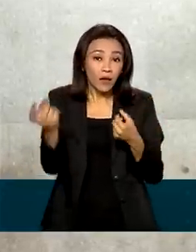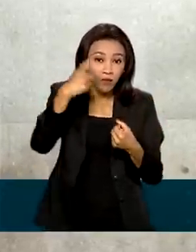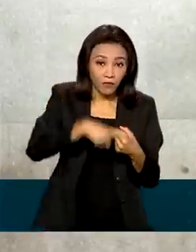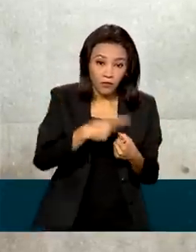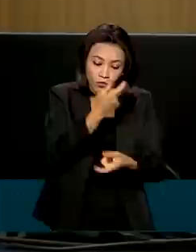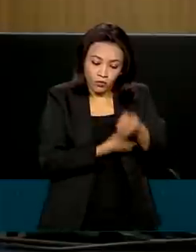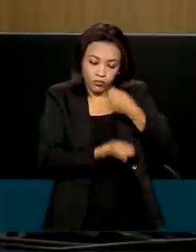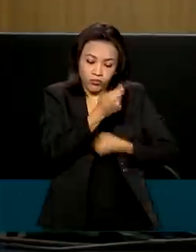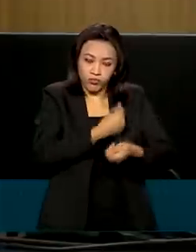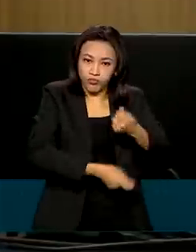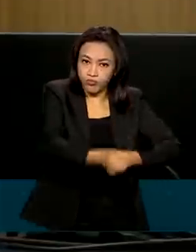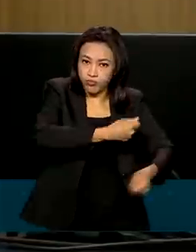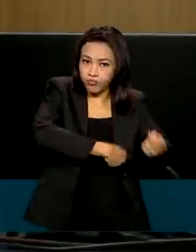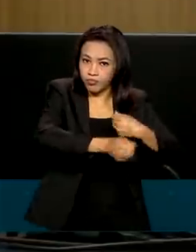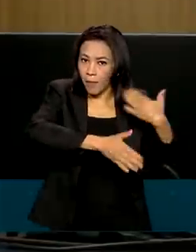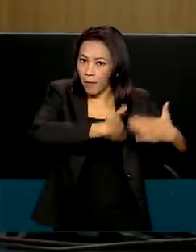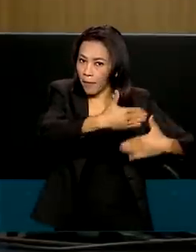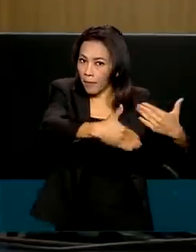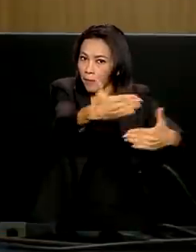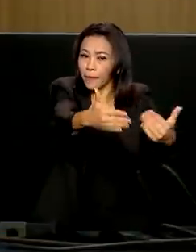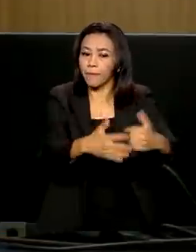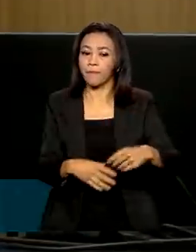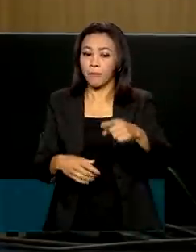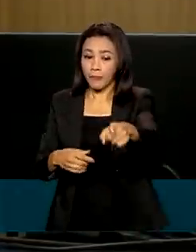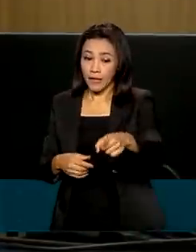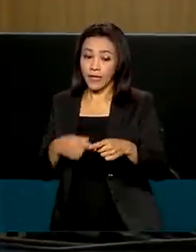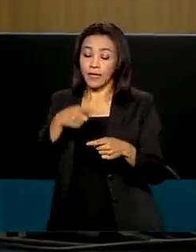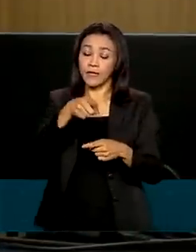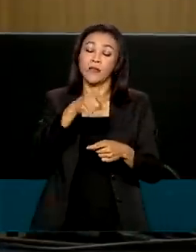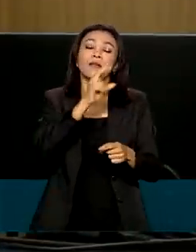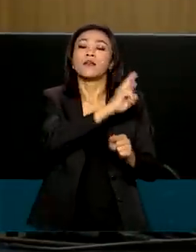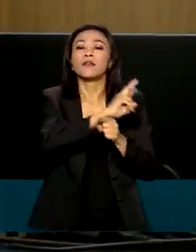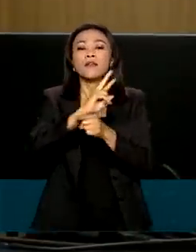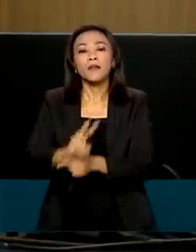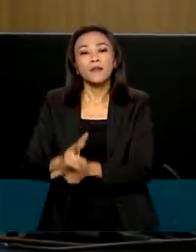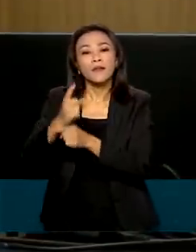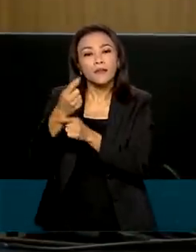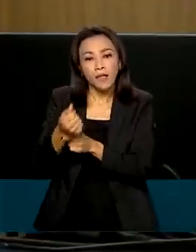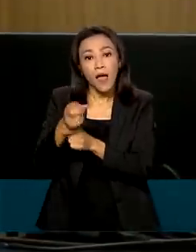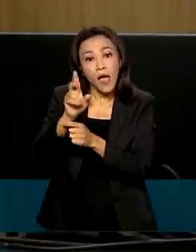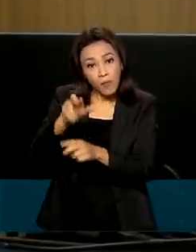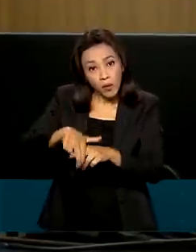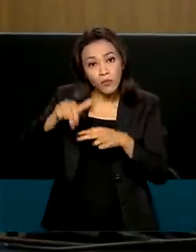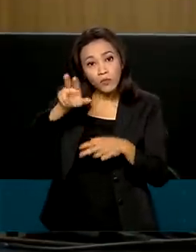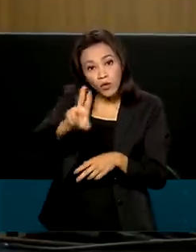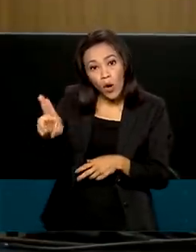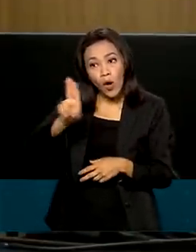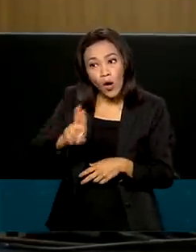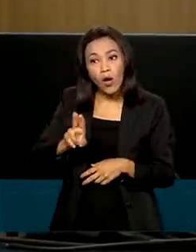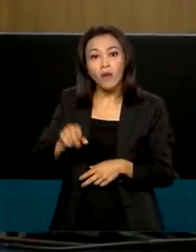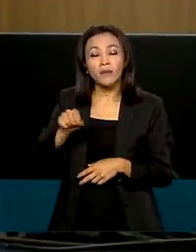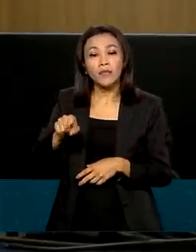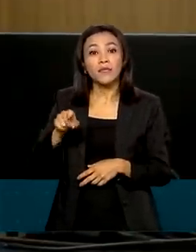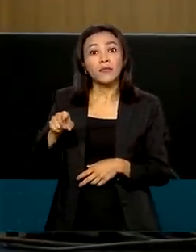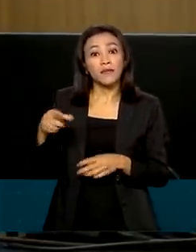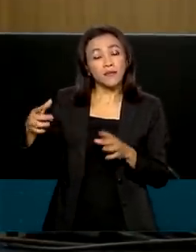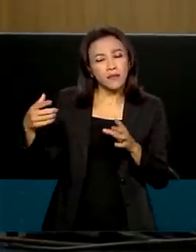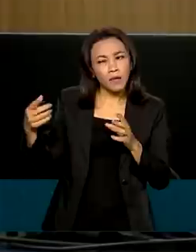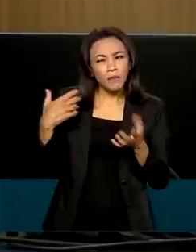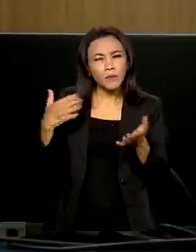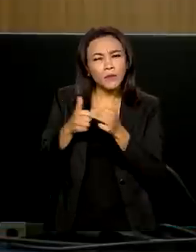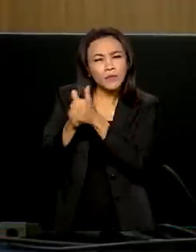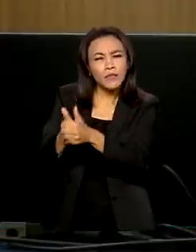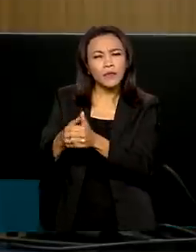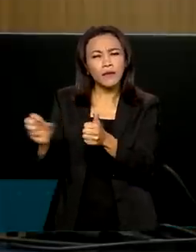econômica construção de crédito ela é nominal né então ela é afetada pela pela inflação em si em segundo